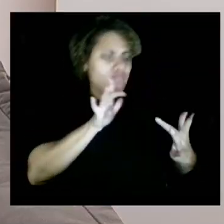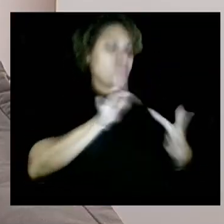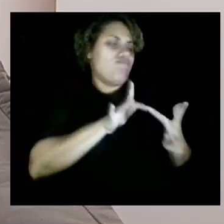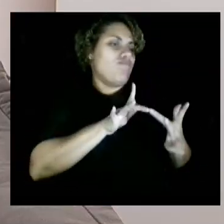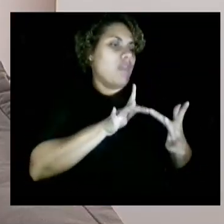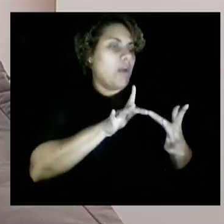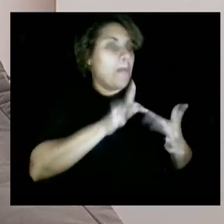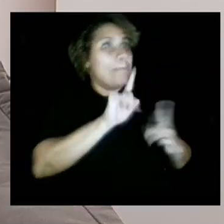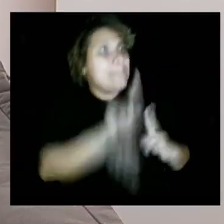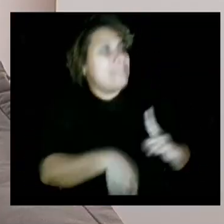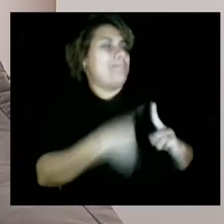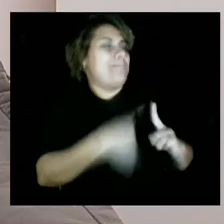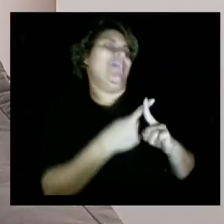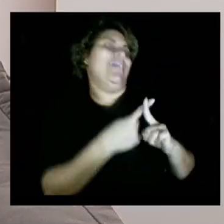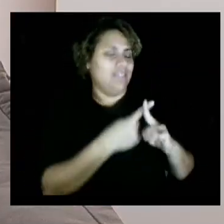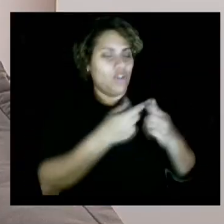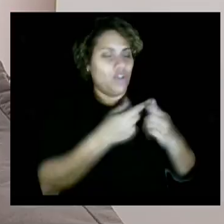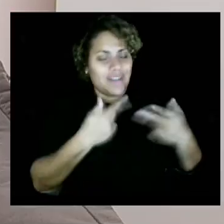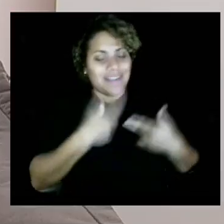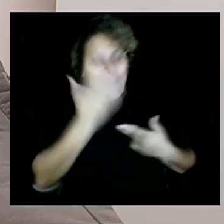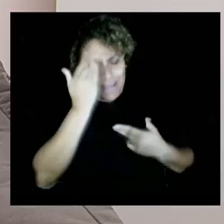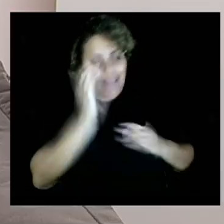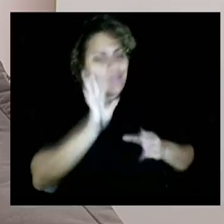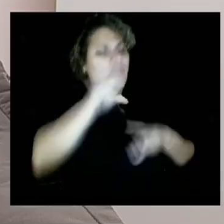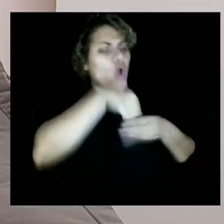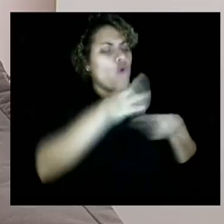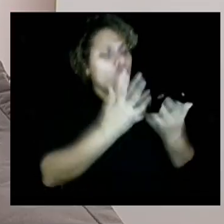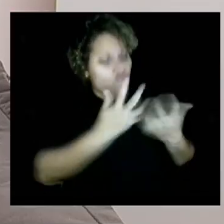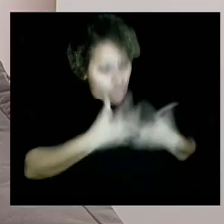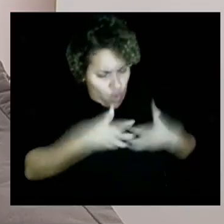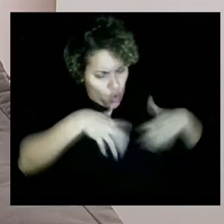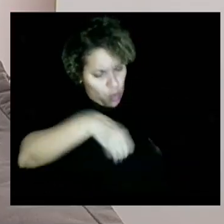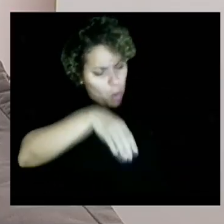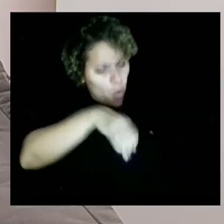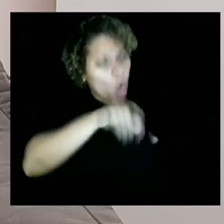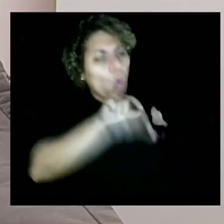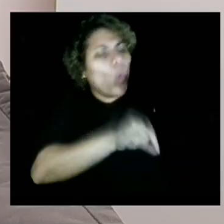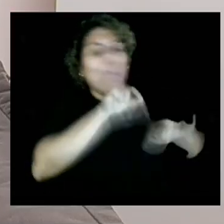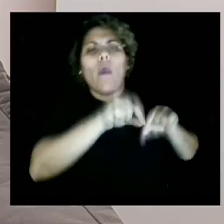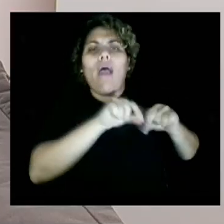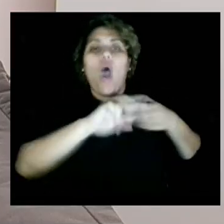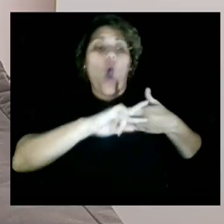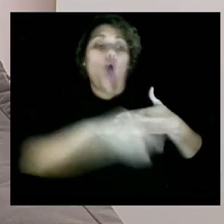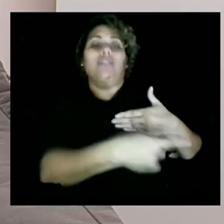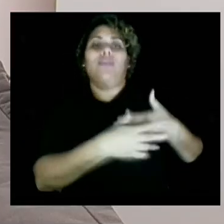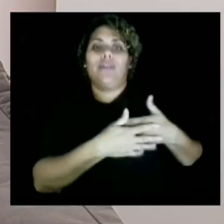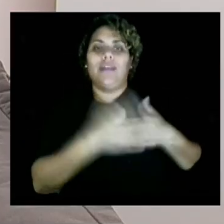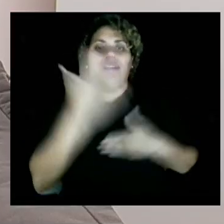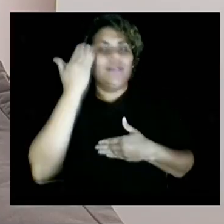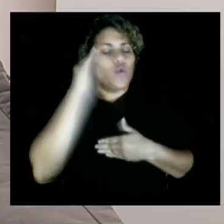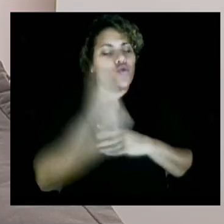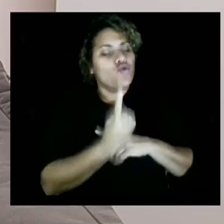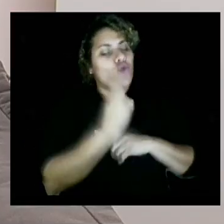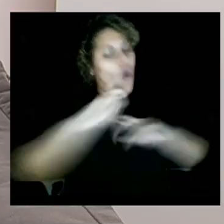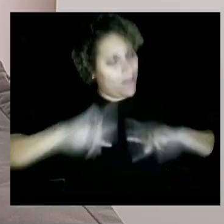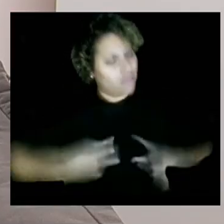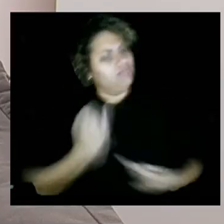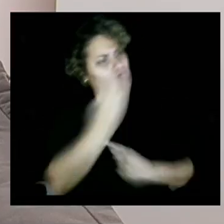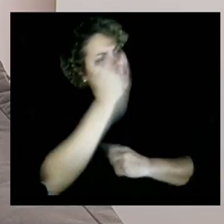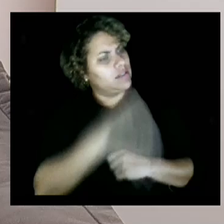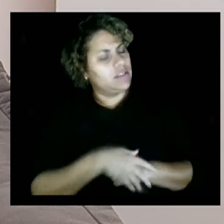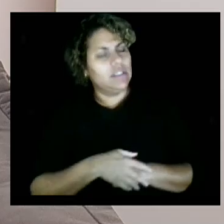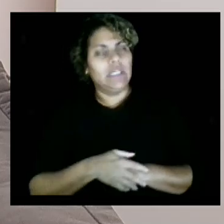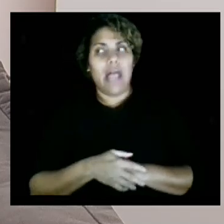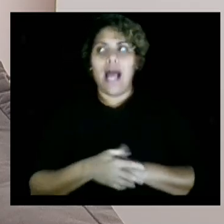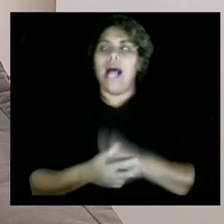como funciona para a gente realmente tratar isso de uma forma única e humanizada. E quando você passou, então, o